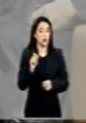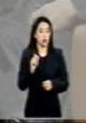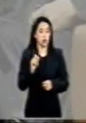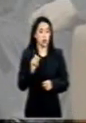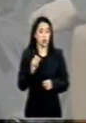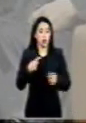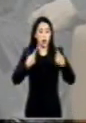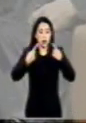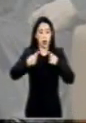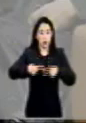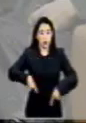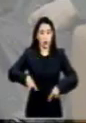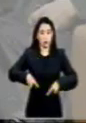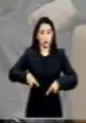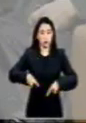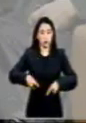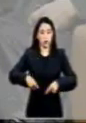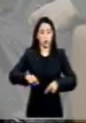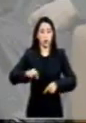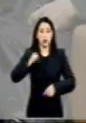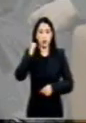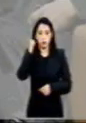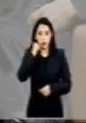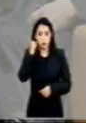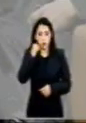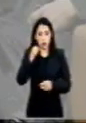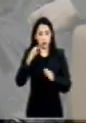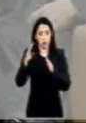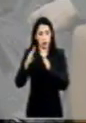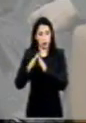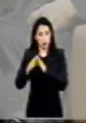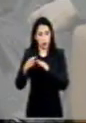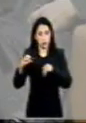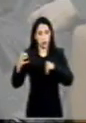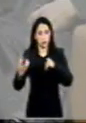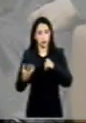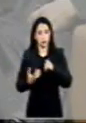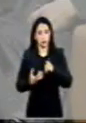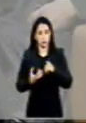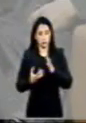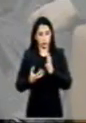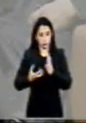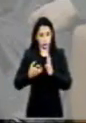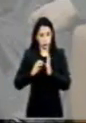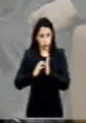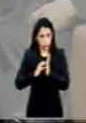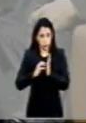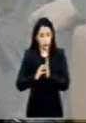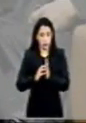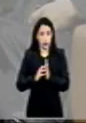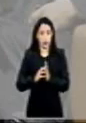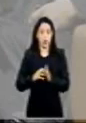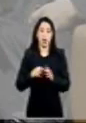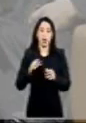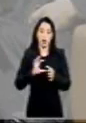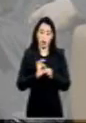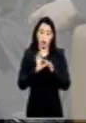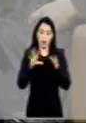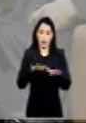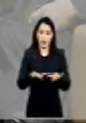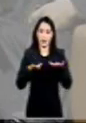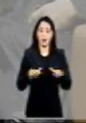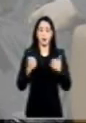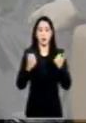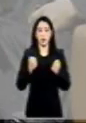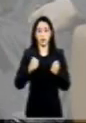casa legislativa deve passar necessariamente por essa corte, por autorização dessa corte. O